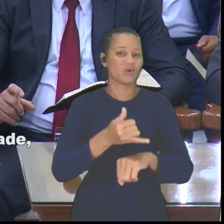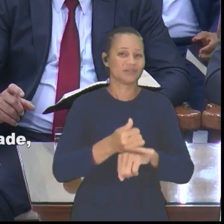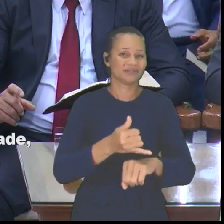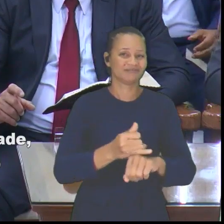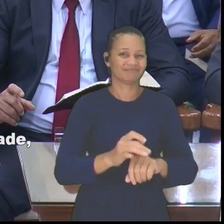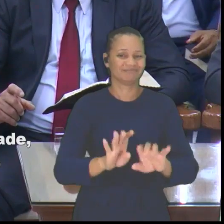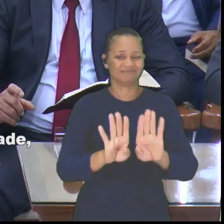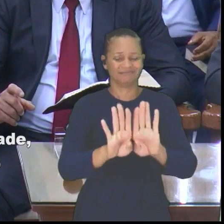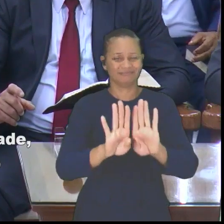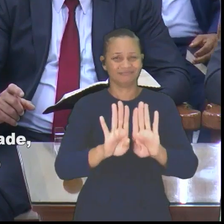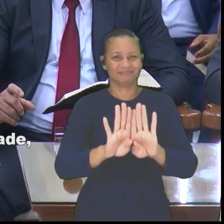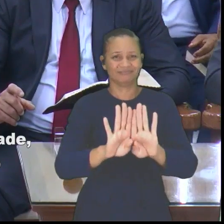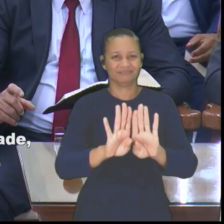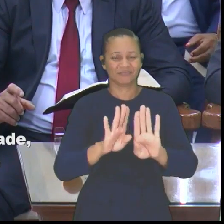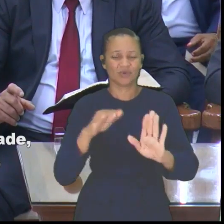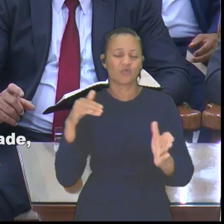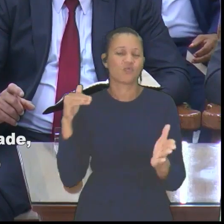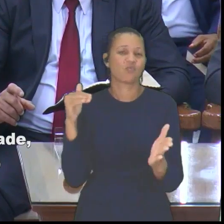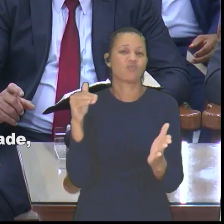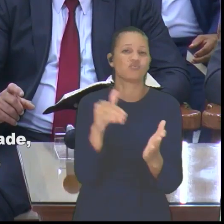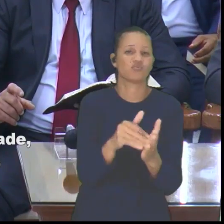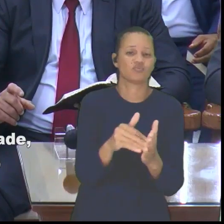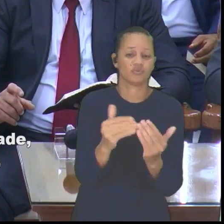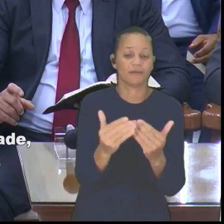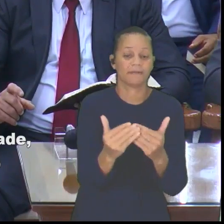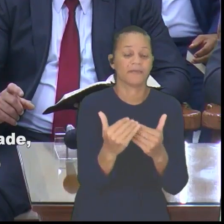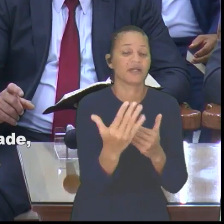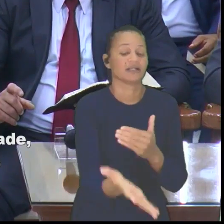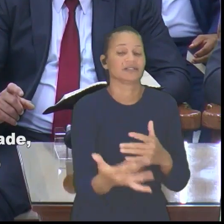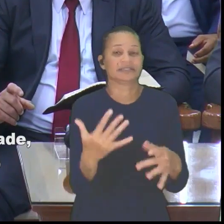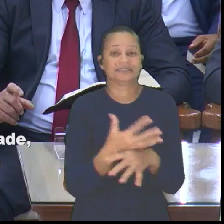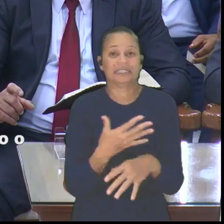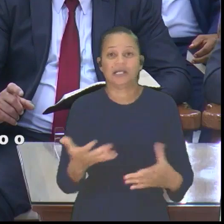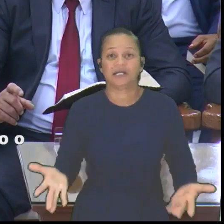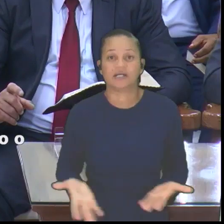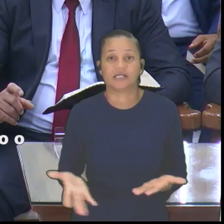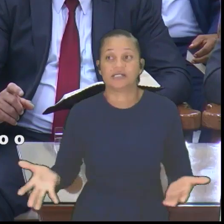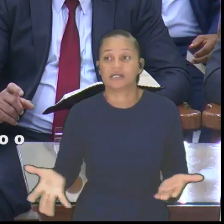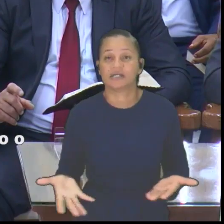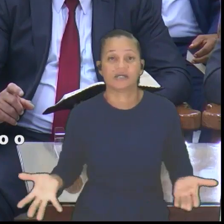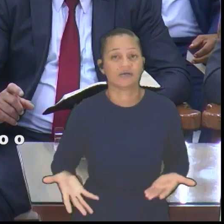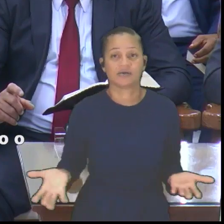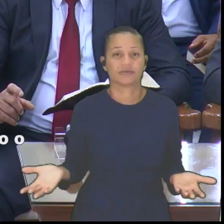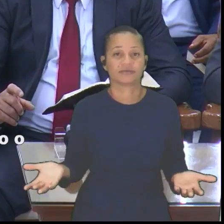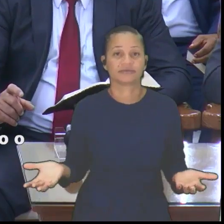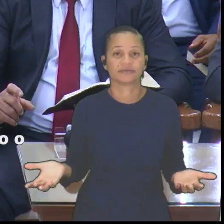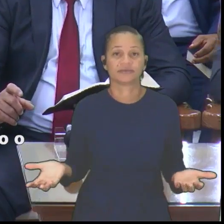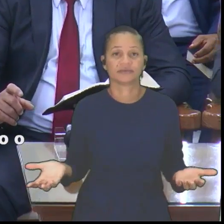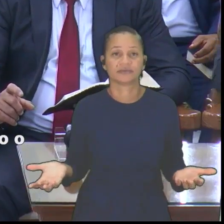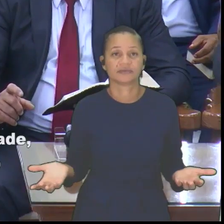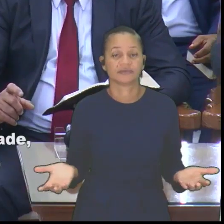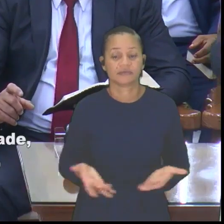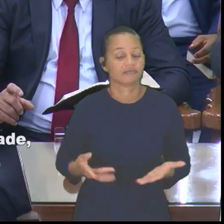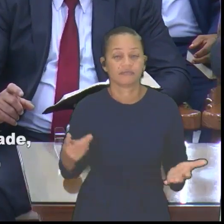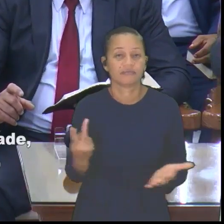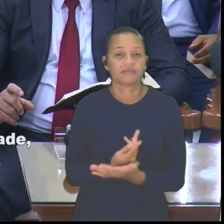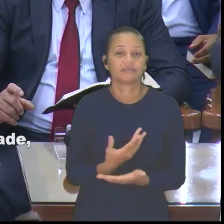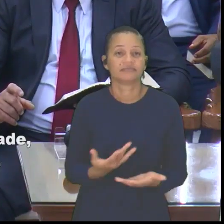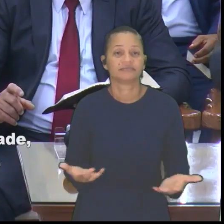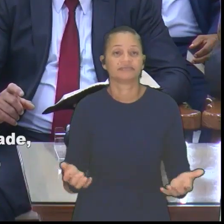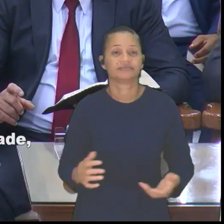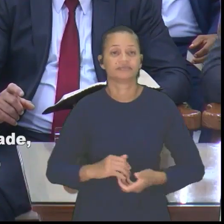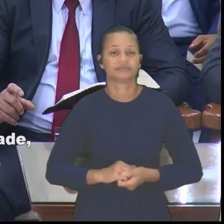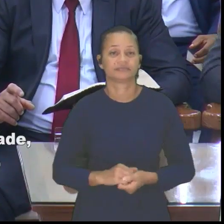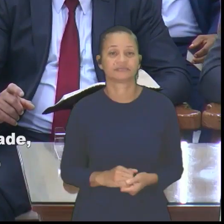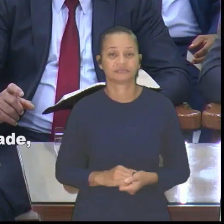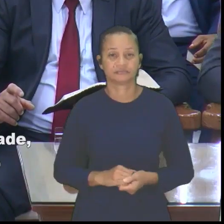ferro. Era a última porta que dava para a cidade. E agora? E agora? Olha o que aconteceu.